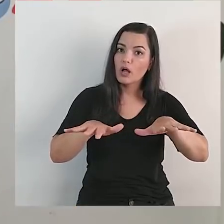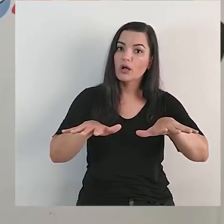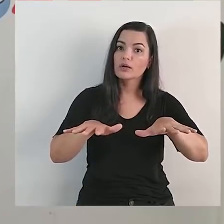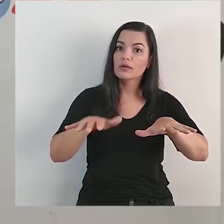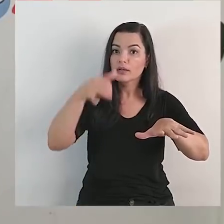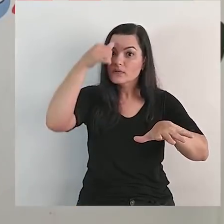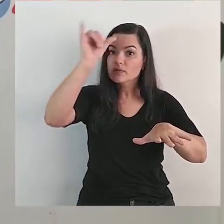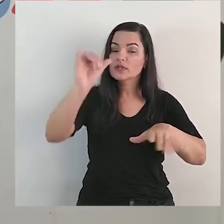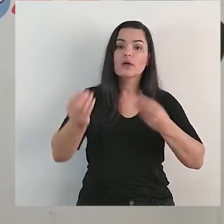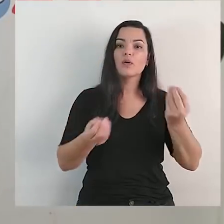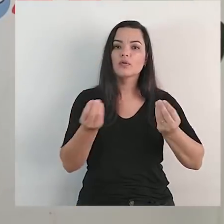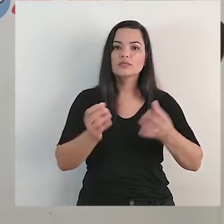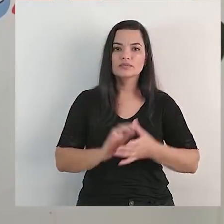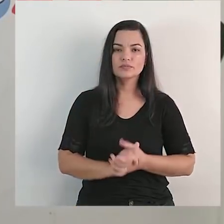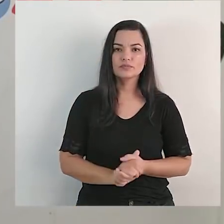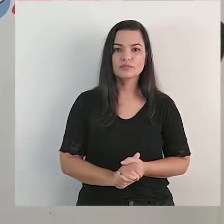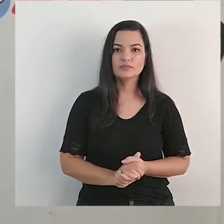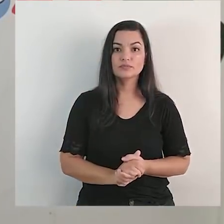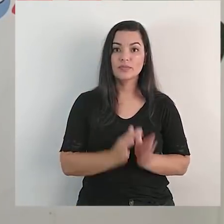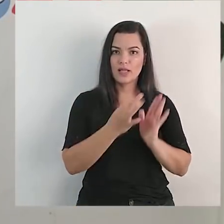multiplique por todos os espaços?